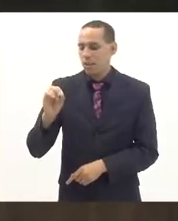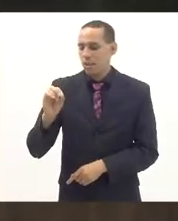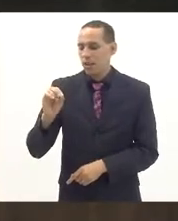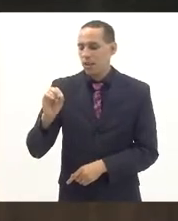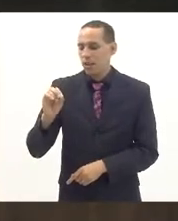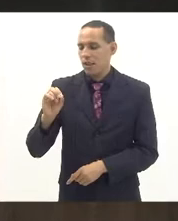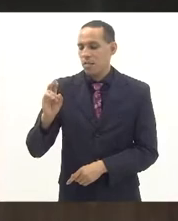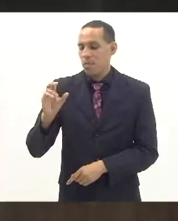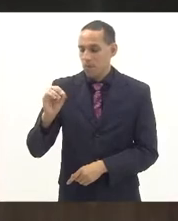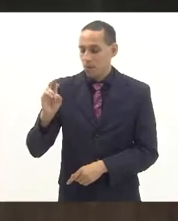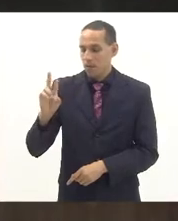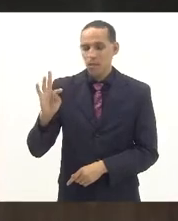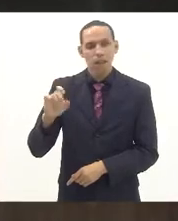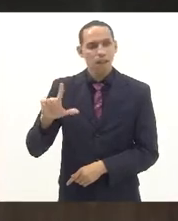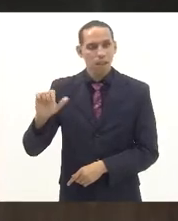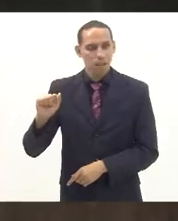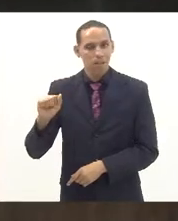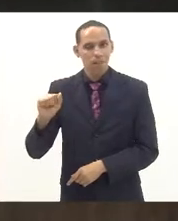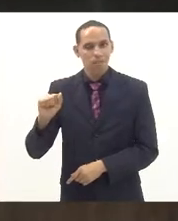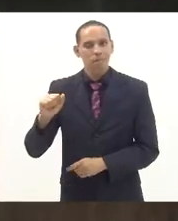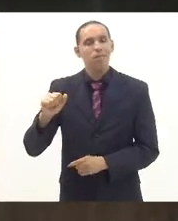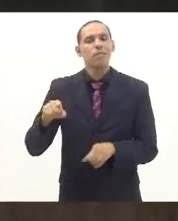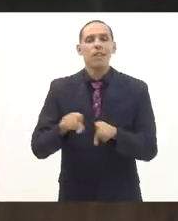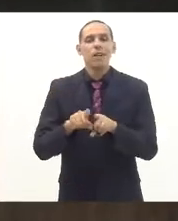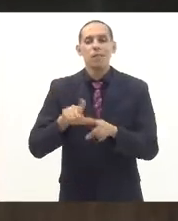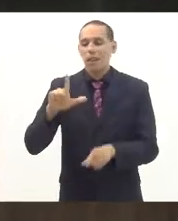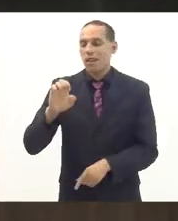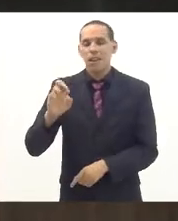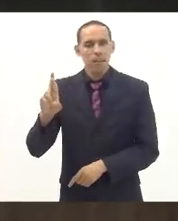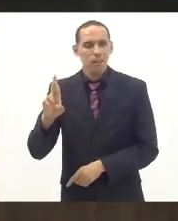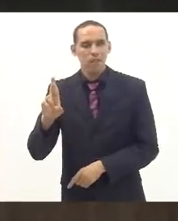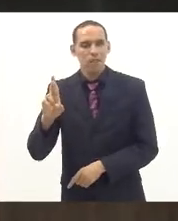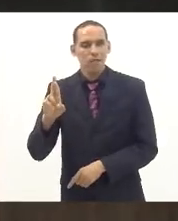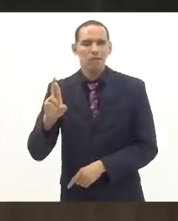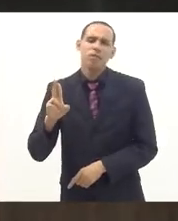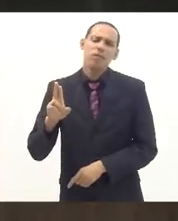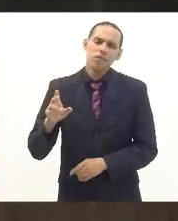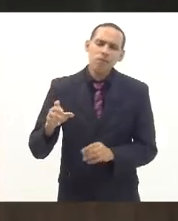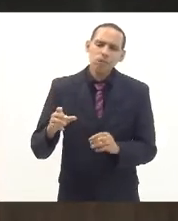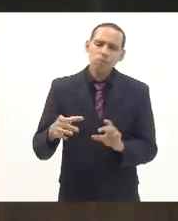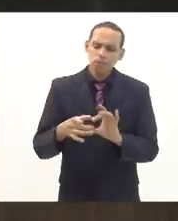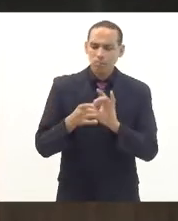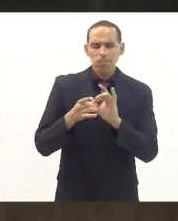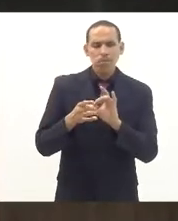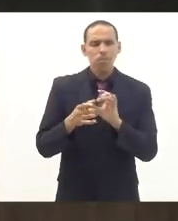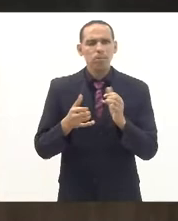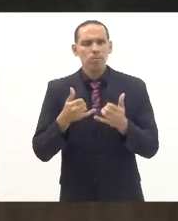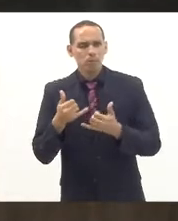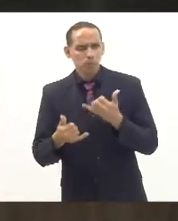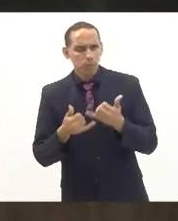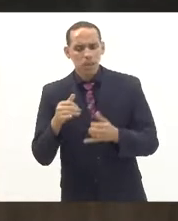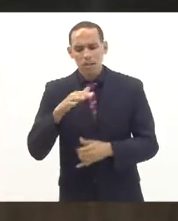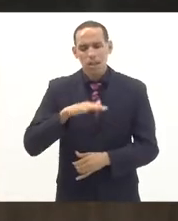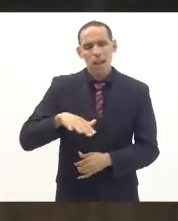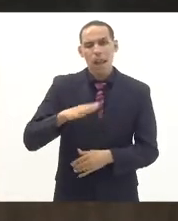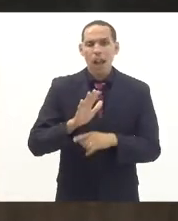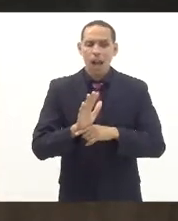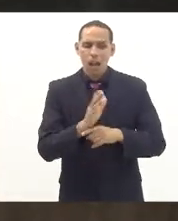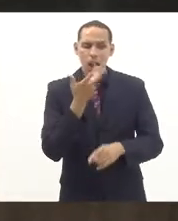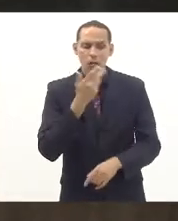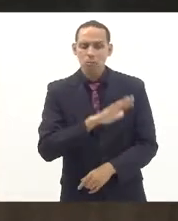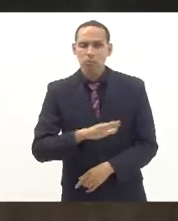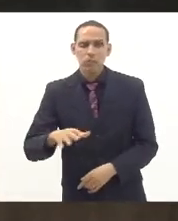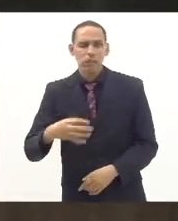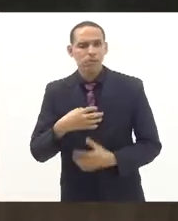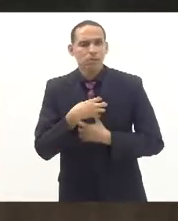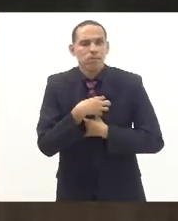literário da Portela e também Ale que tem todo um ambiente de integração ao ambiente lúdico que foi muito importante para que as crianças pudessem